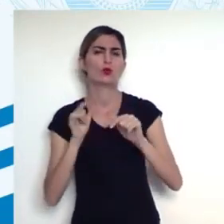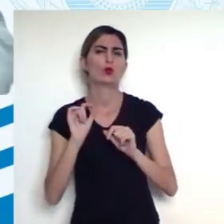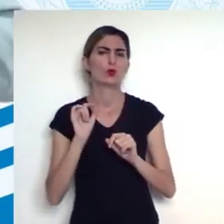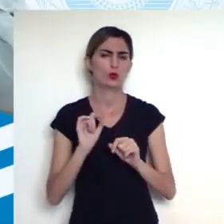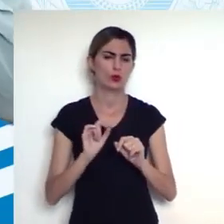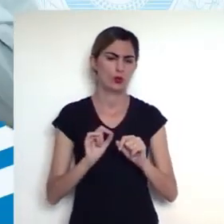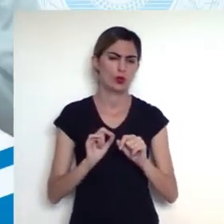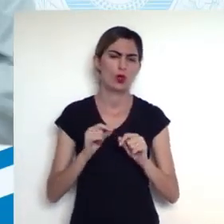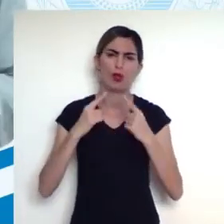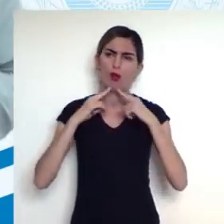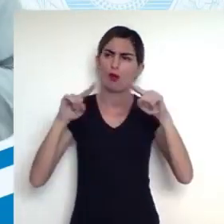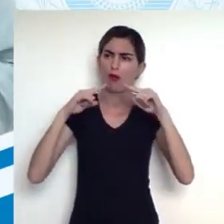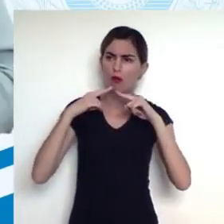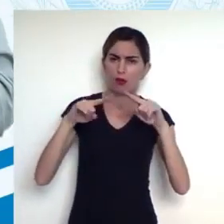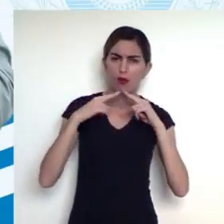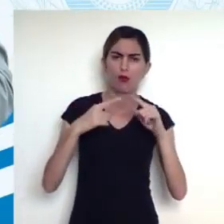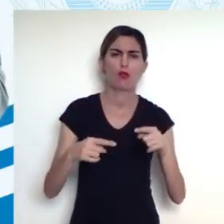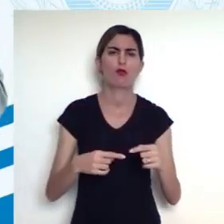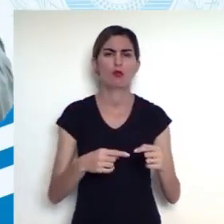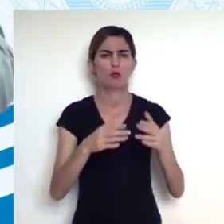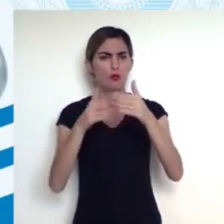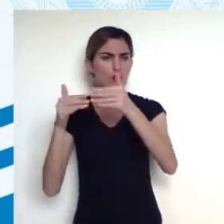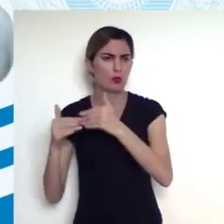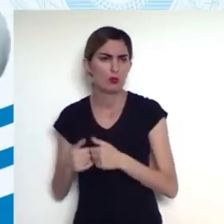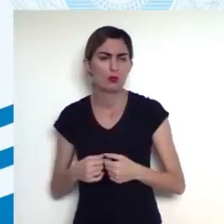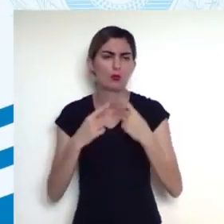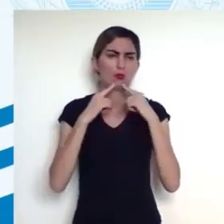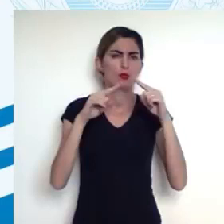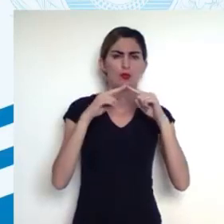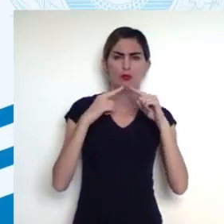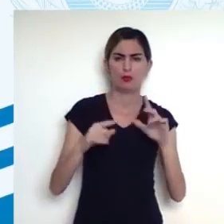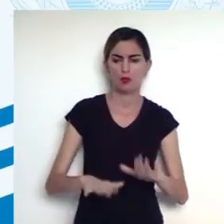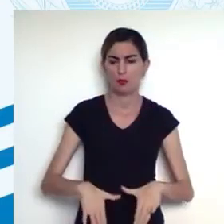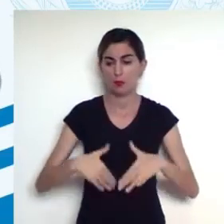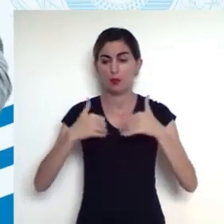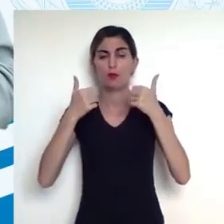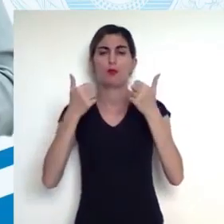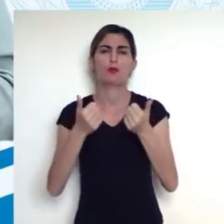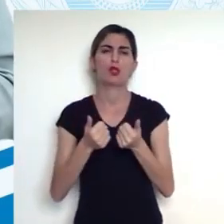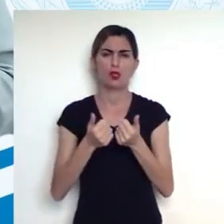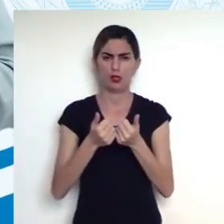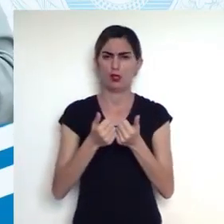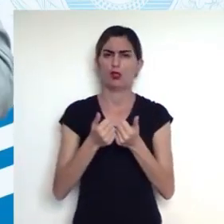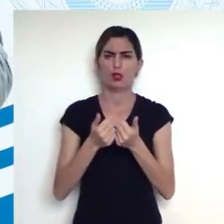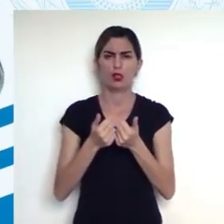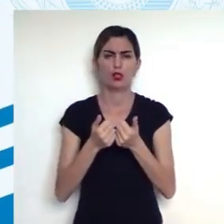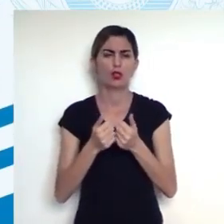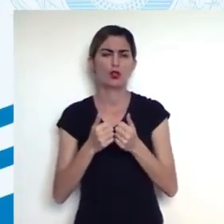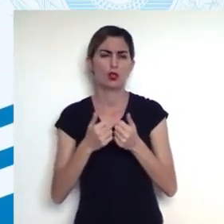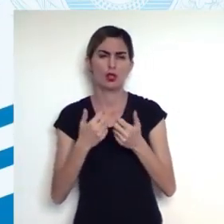operário, reivindicações, não é isso? Reivindicações a melhores